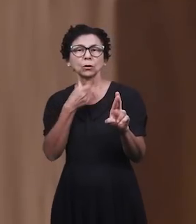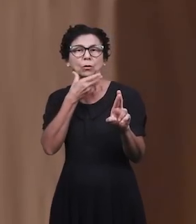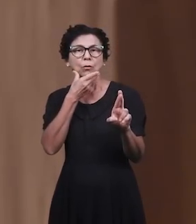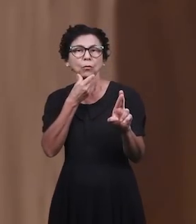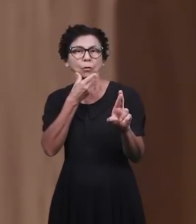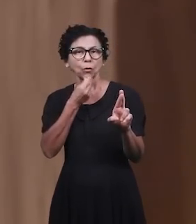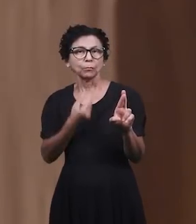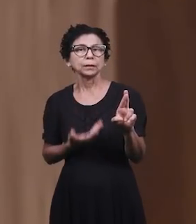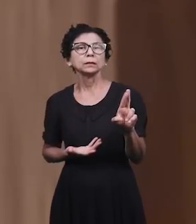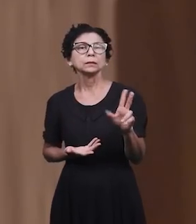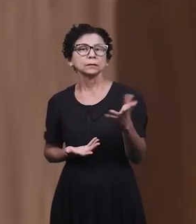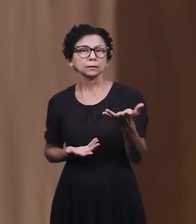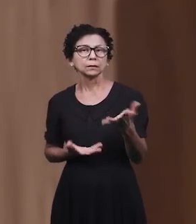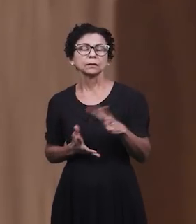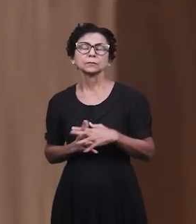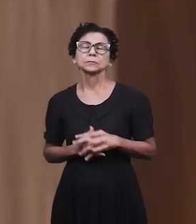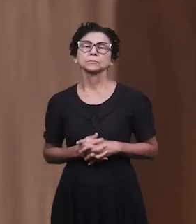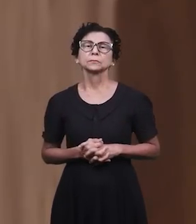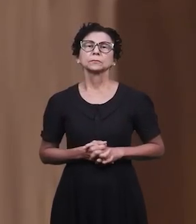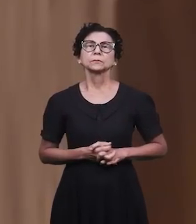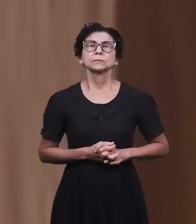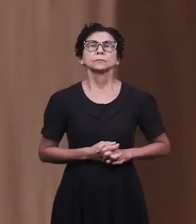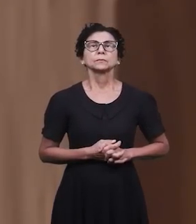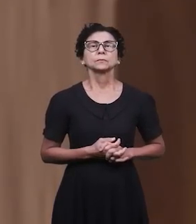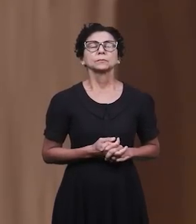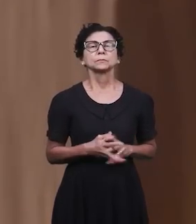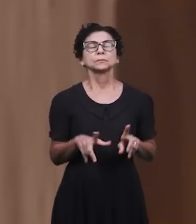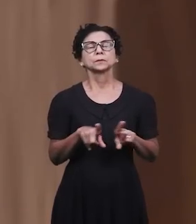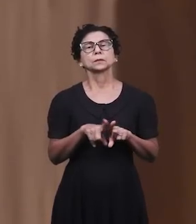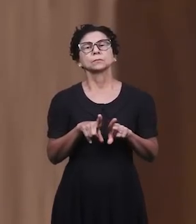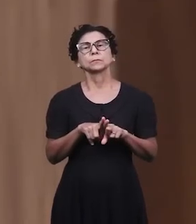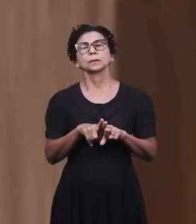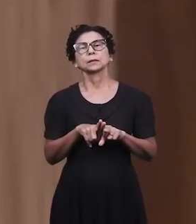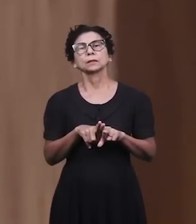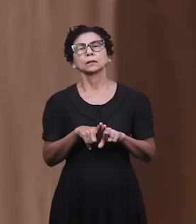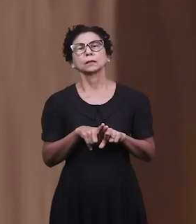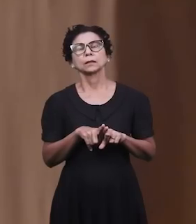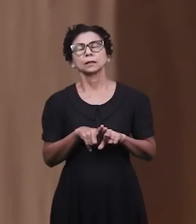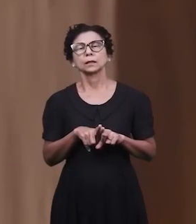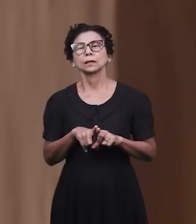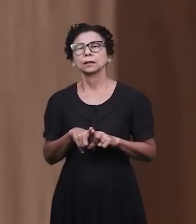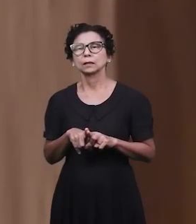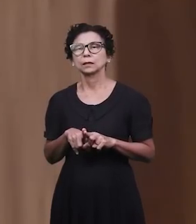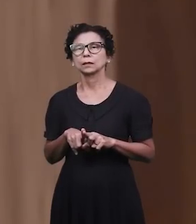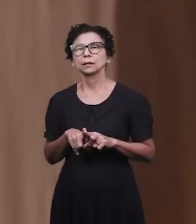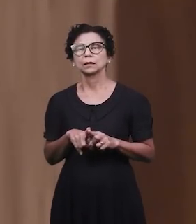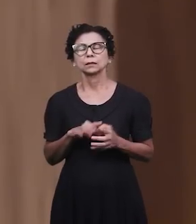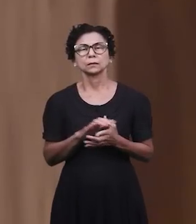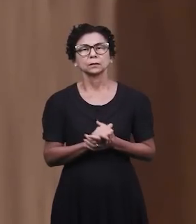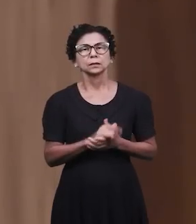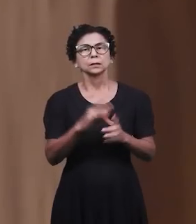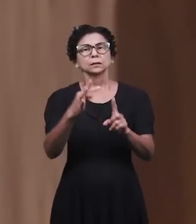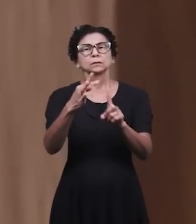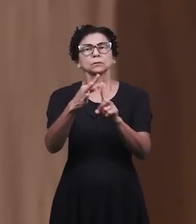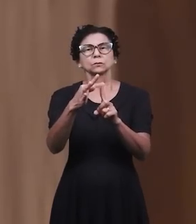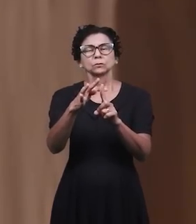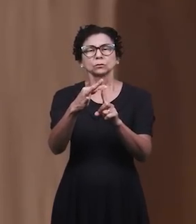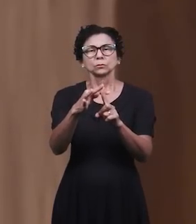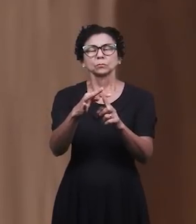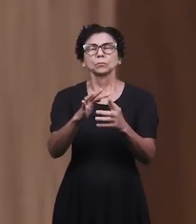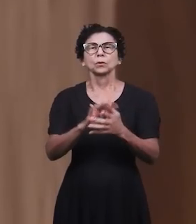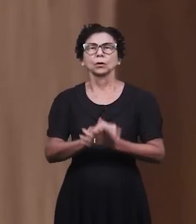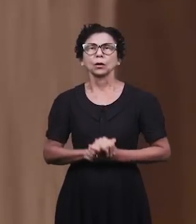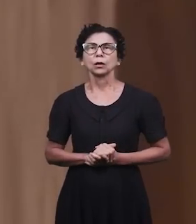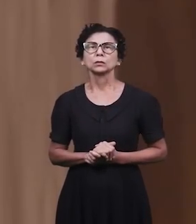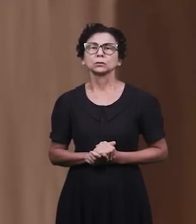varão, tanto é que foi lido a resposta que o Luiz Eugênio ele citou lá em Timóteo, lá que fala, ele seja marido de